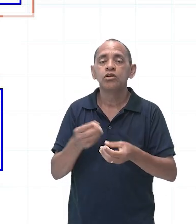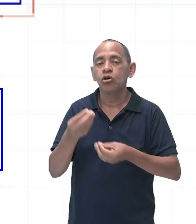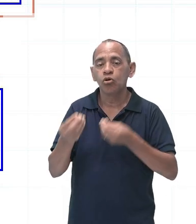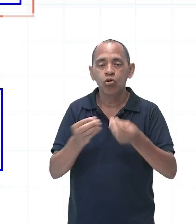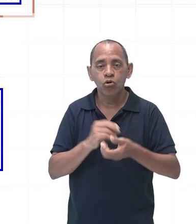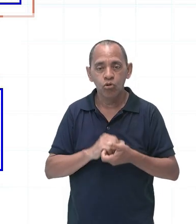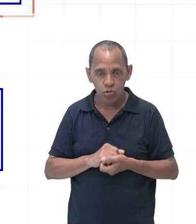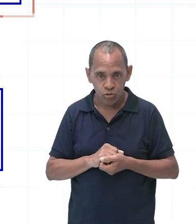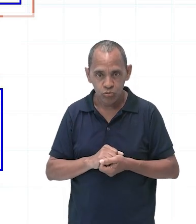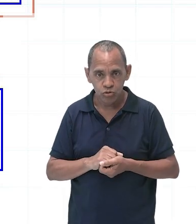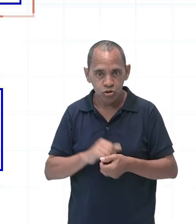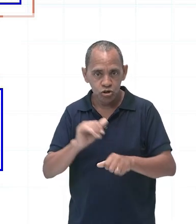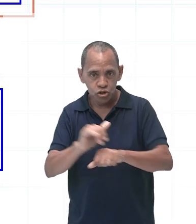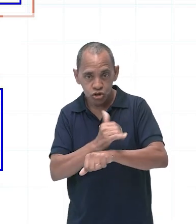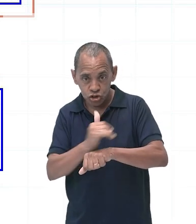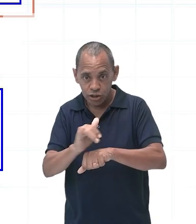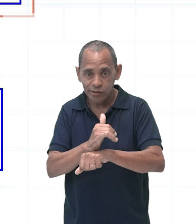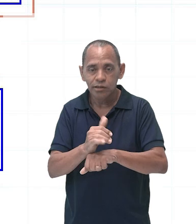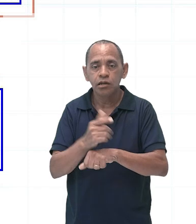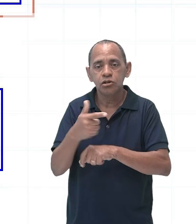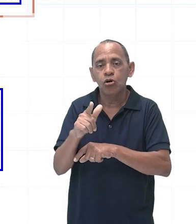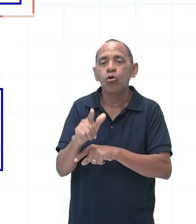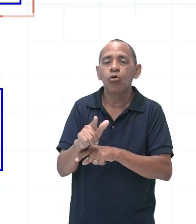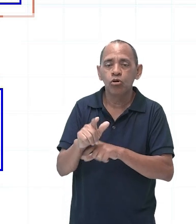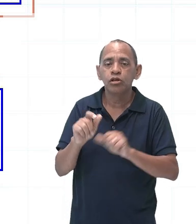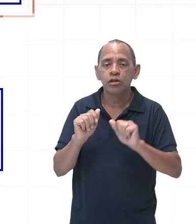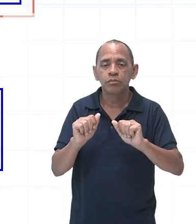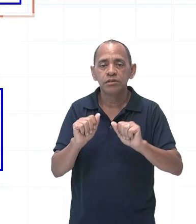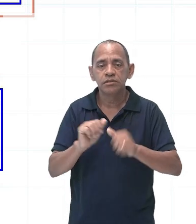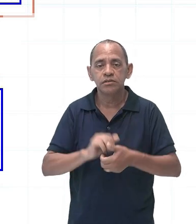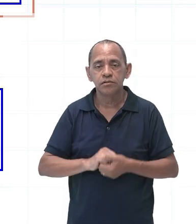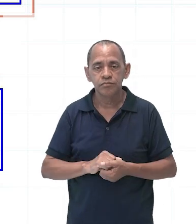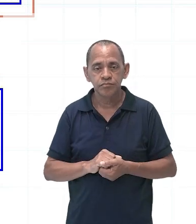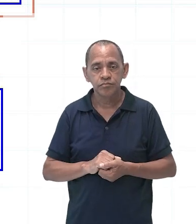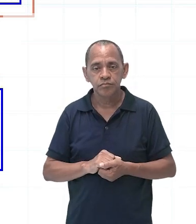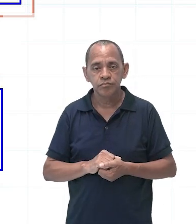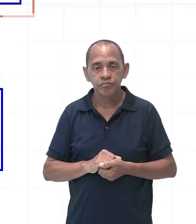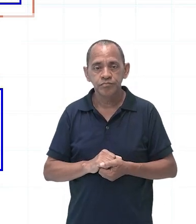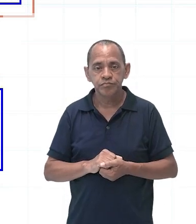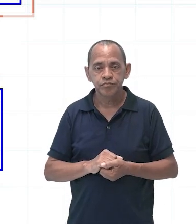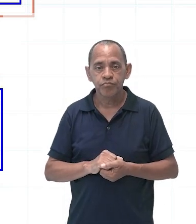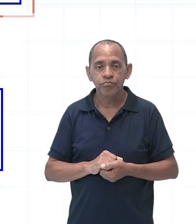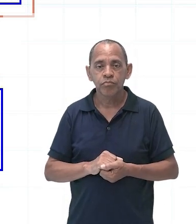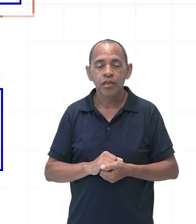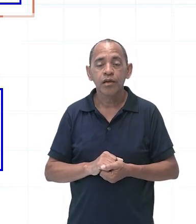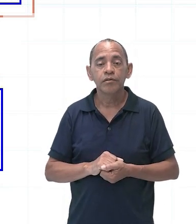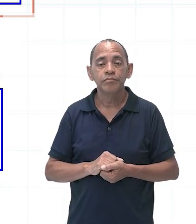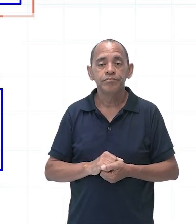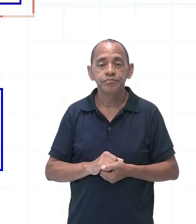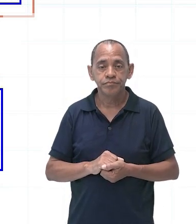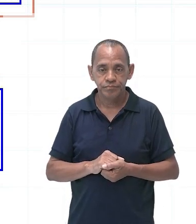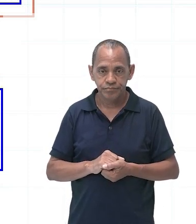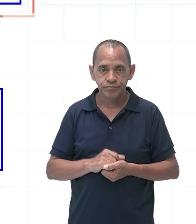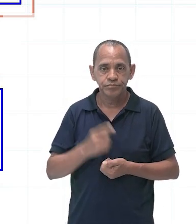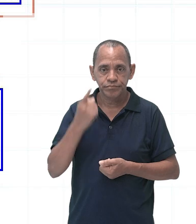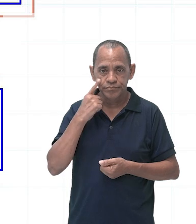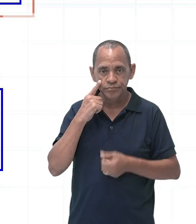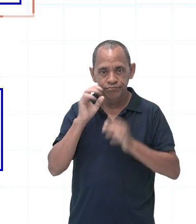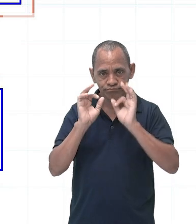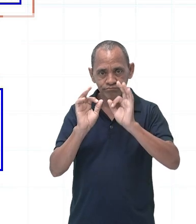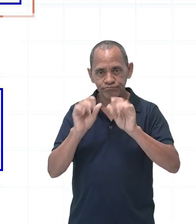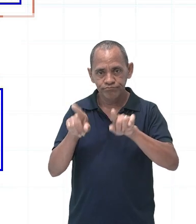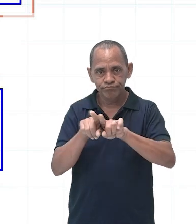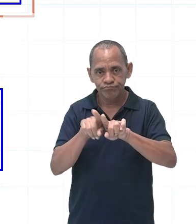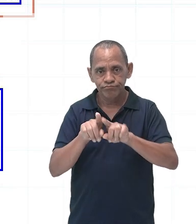sempre que nós olharmos uma lei que tem esse tipo de expressão na ementa, devemos ficar de olho,